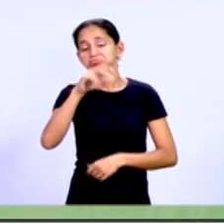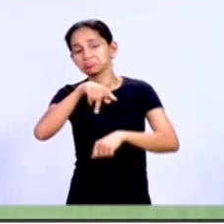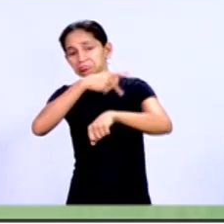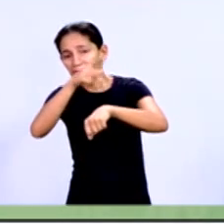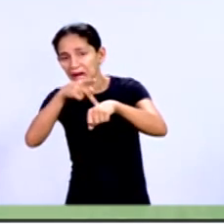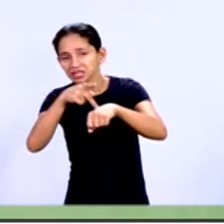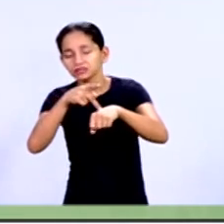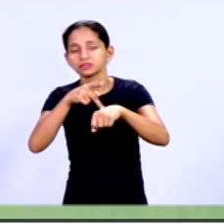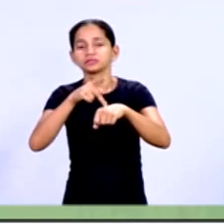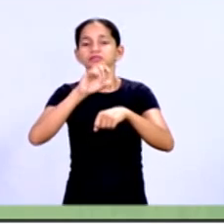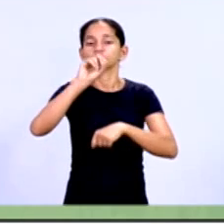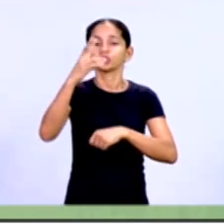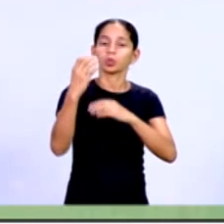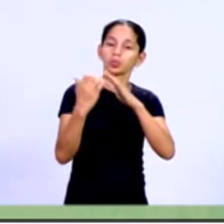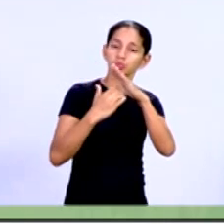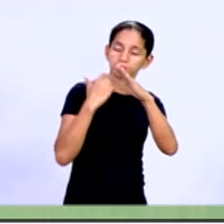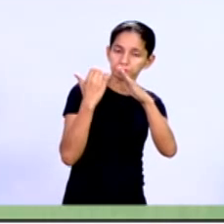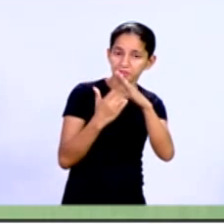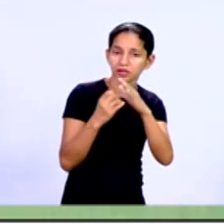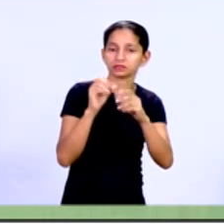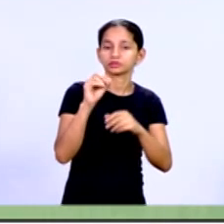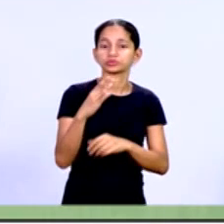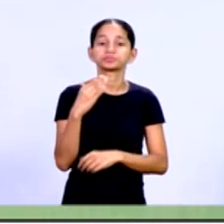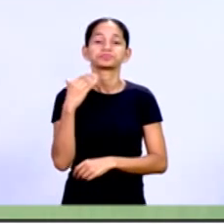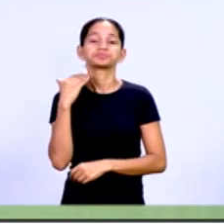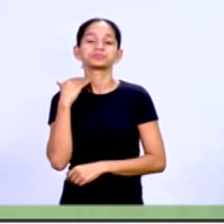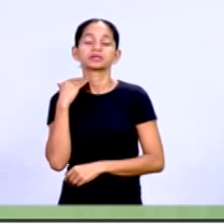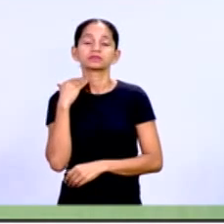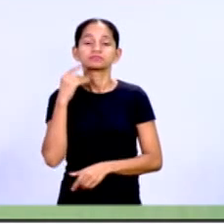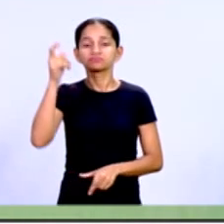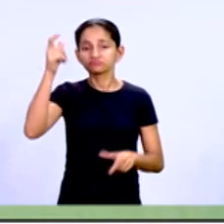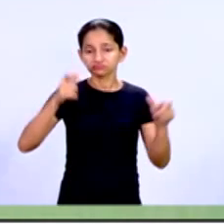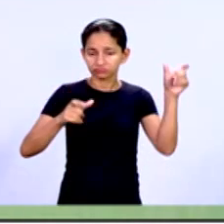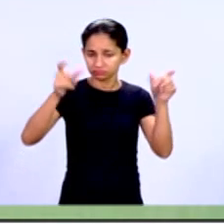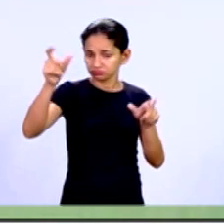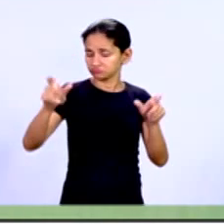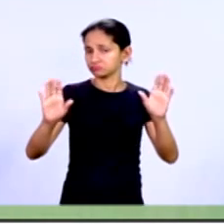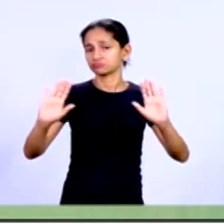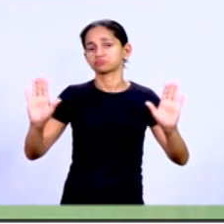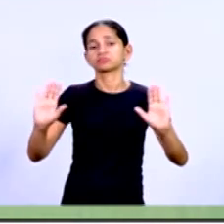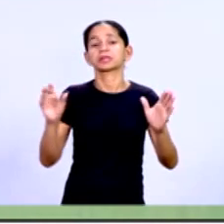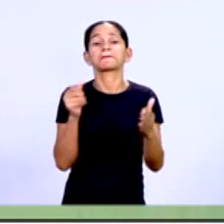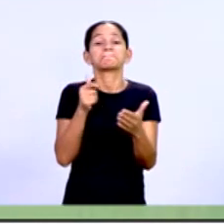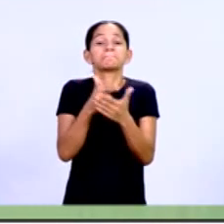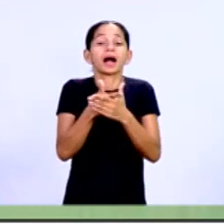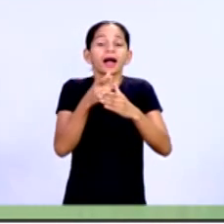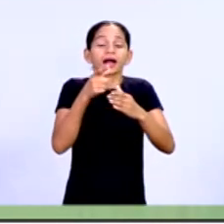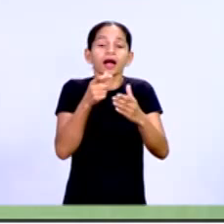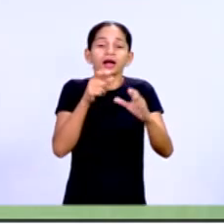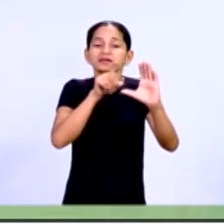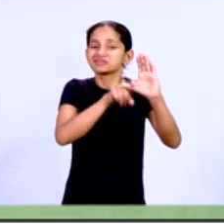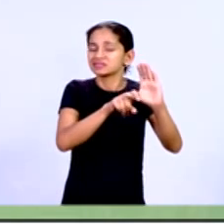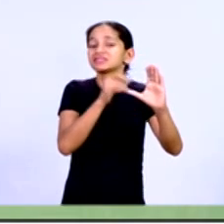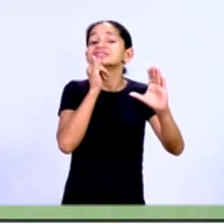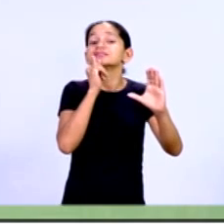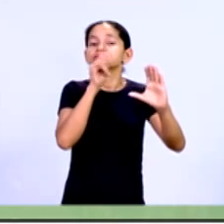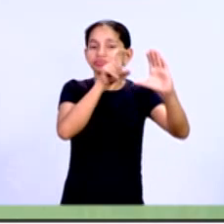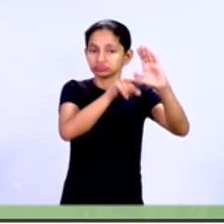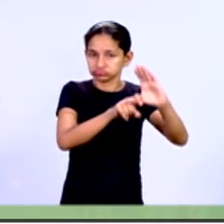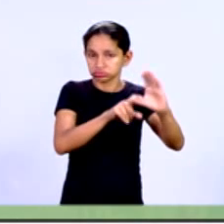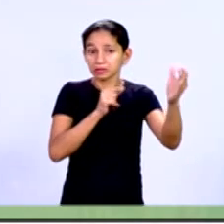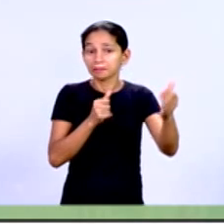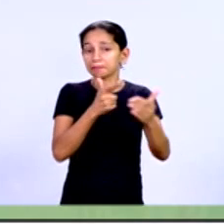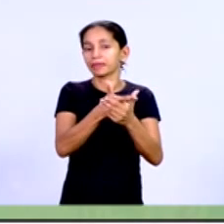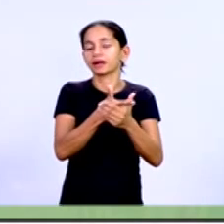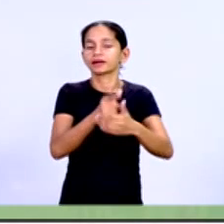país, empresa ou banco, de acordo com a sua capacidade de pagar uma dívida. Serve para